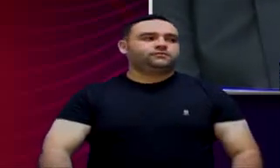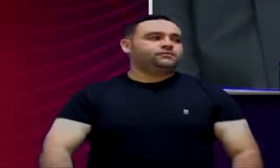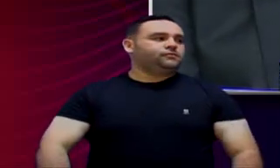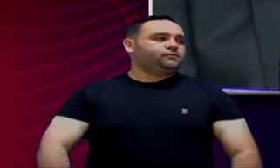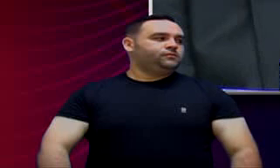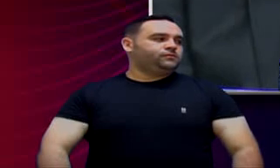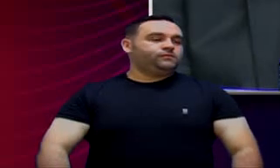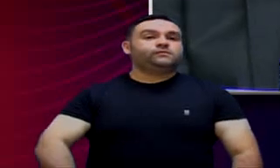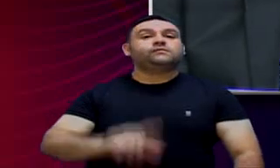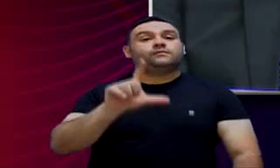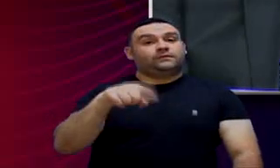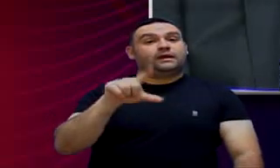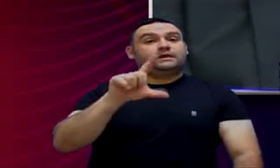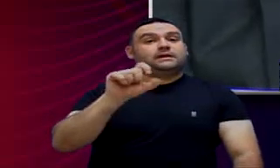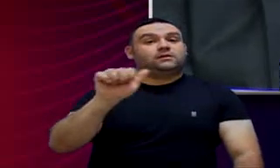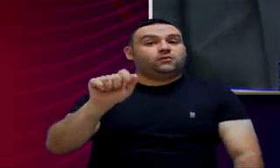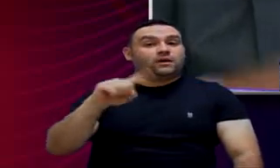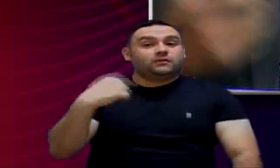pessoal